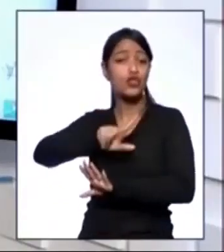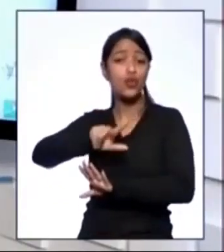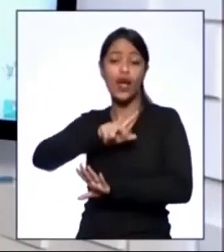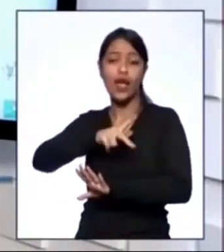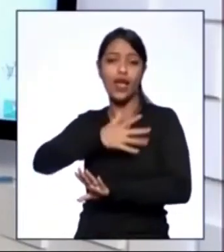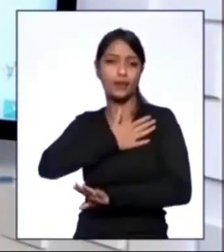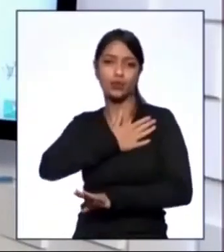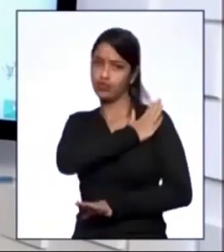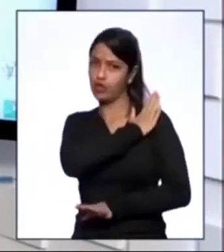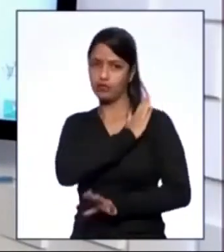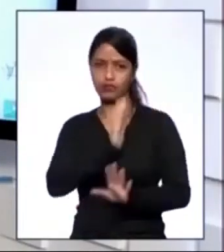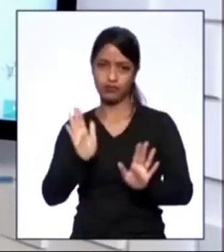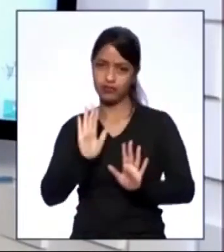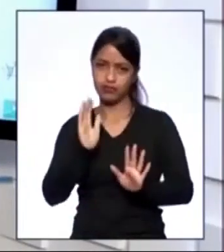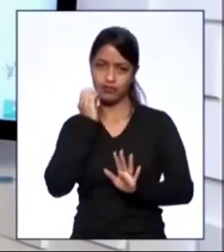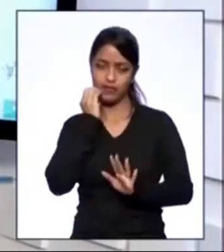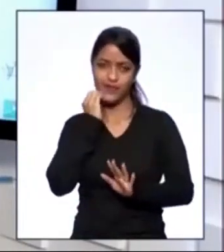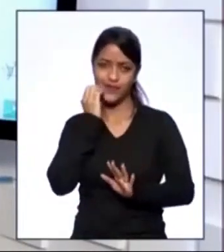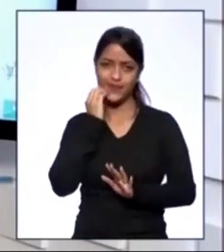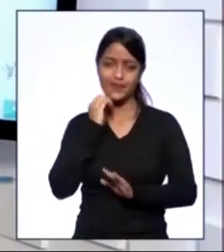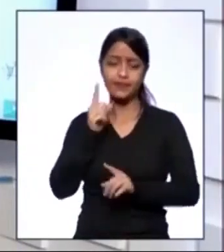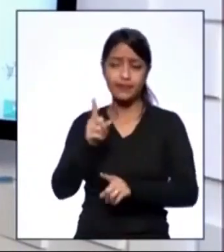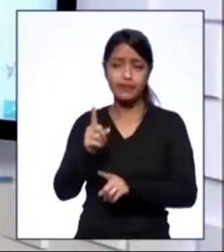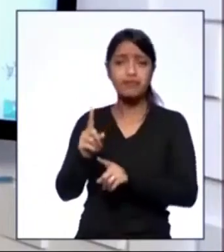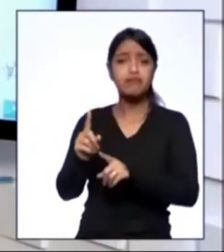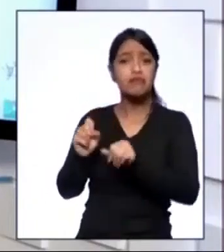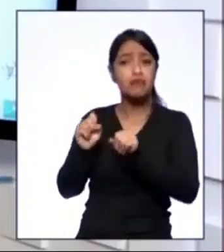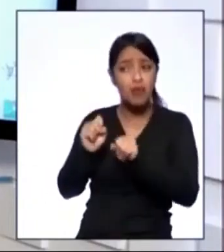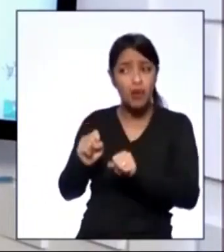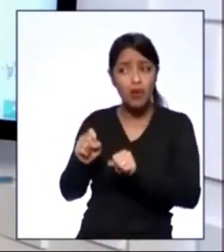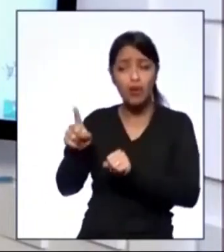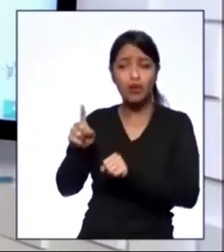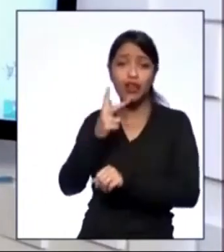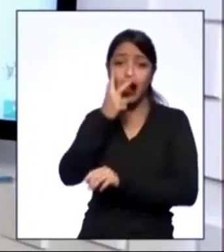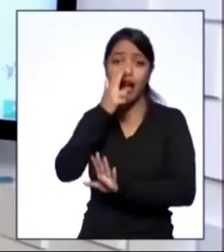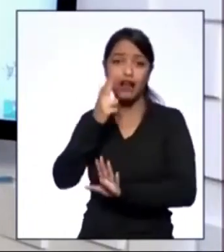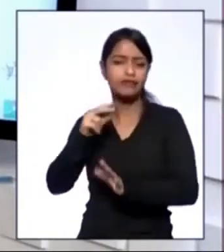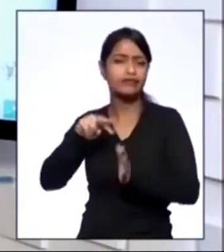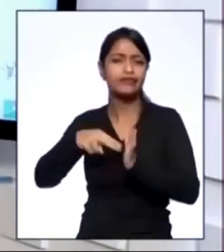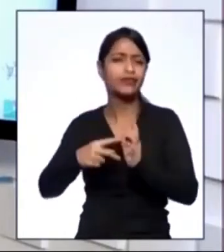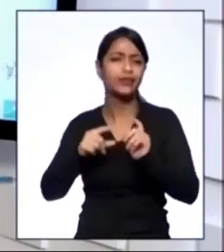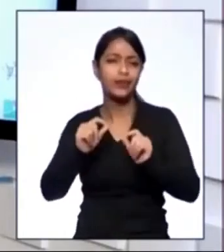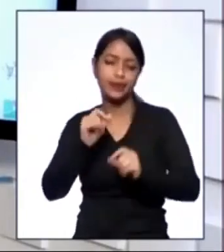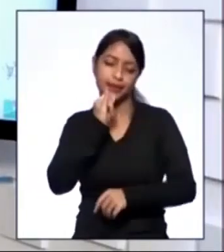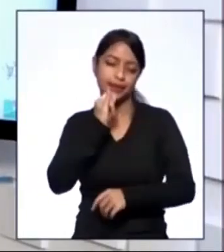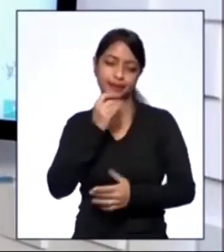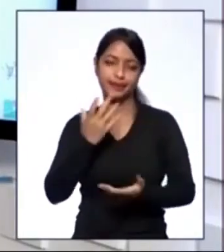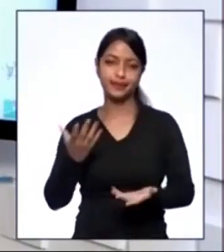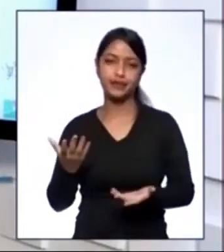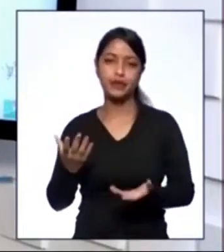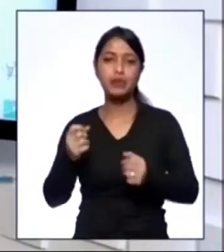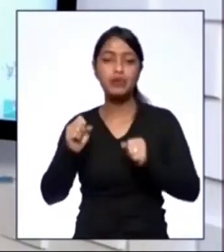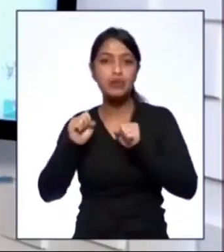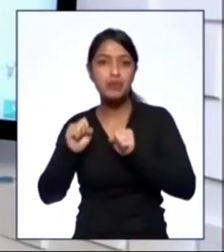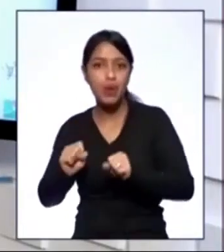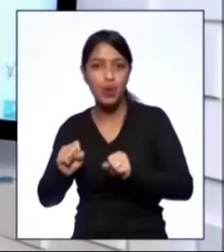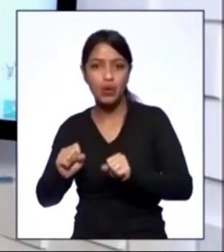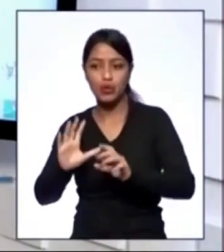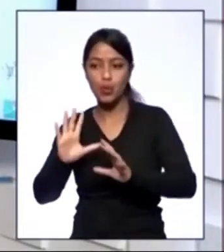pejorativo. Expectativa significa que um universo de situações são